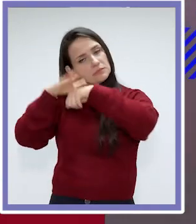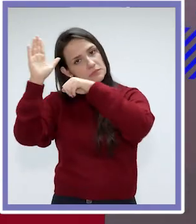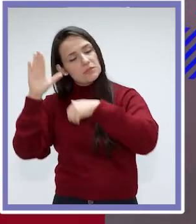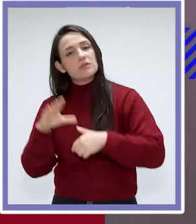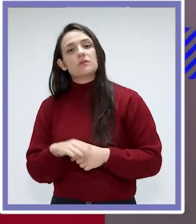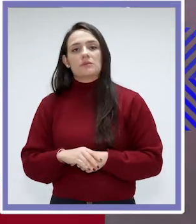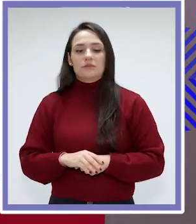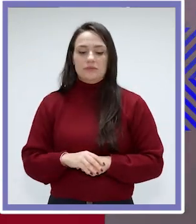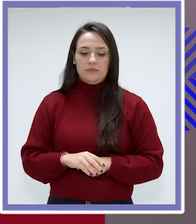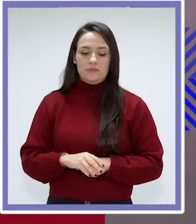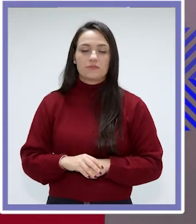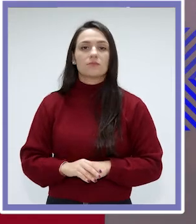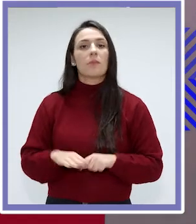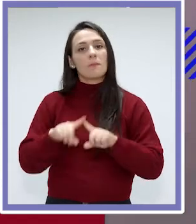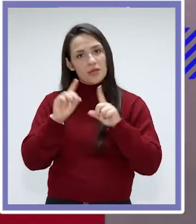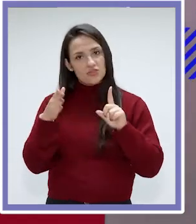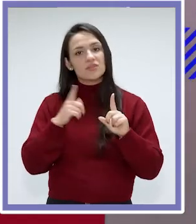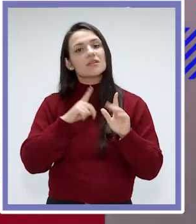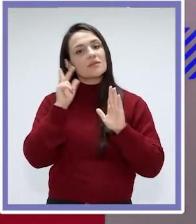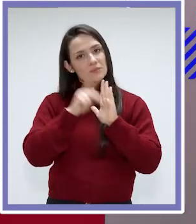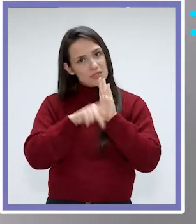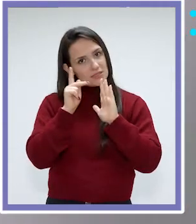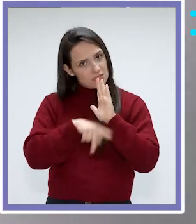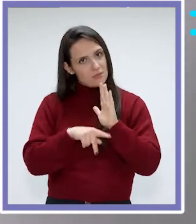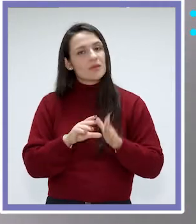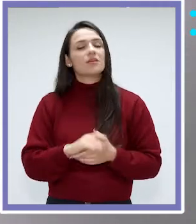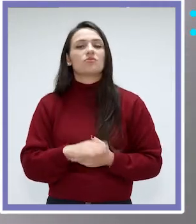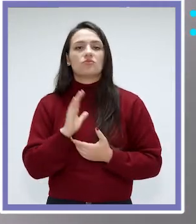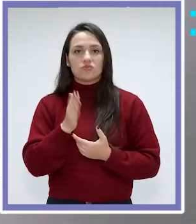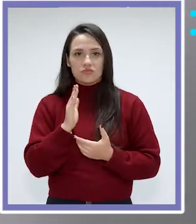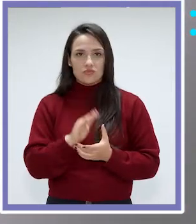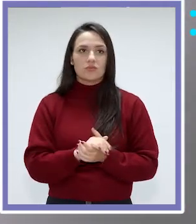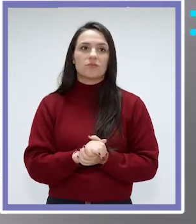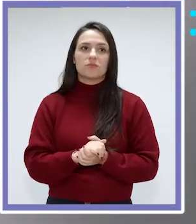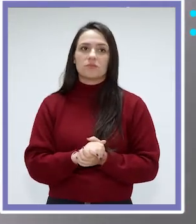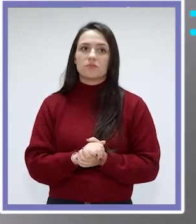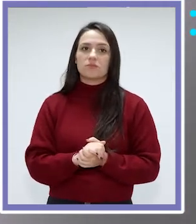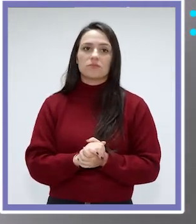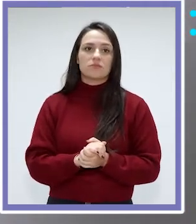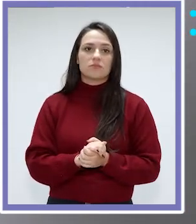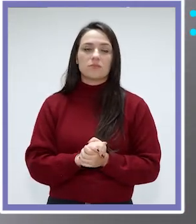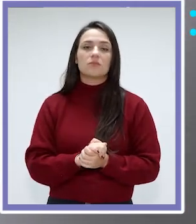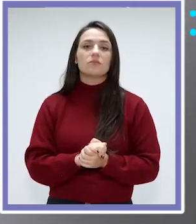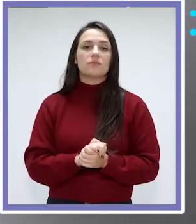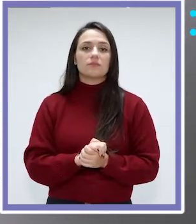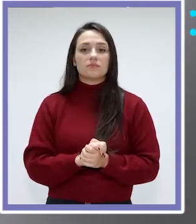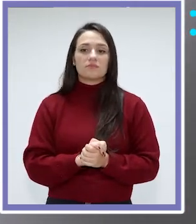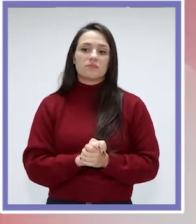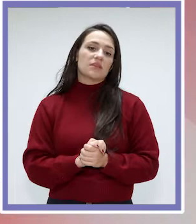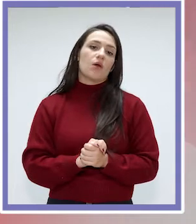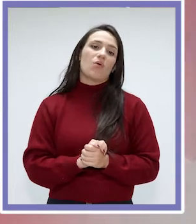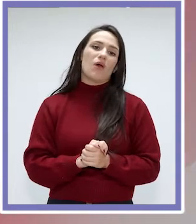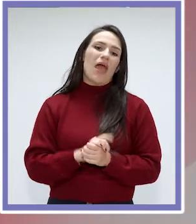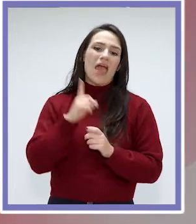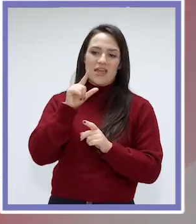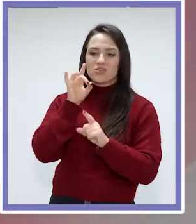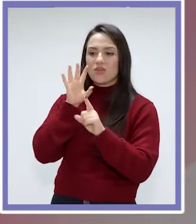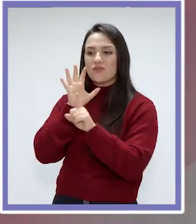os vários setores no sentido de mitigar, mostrar oportunidades e não pensar no impacto, acho que em